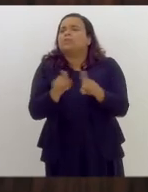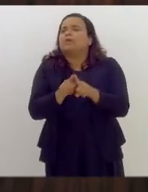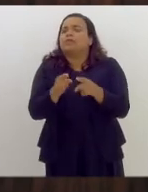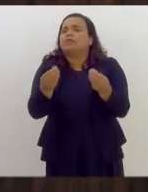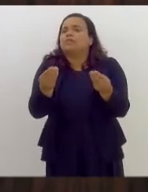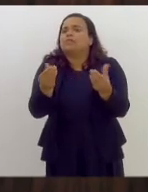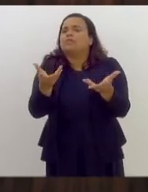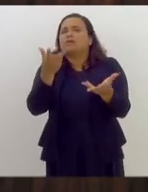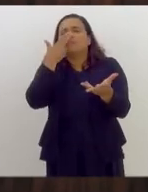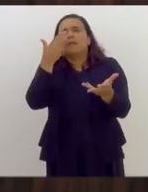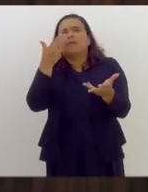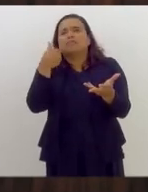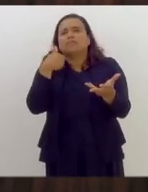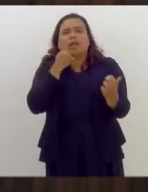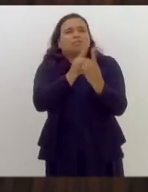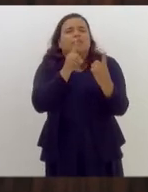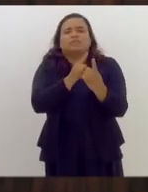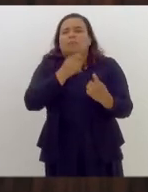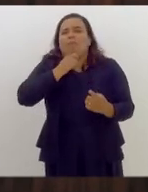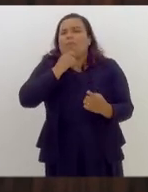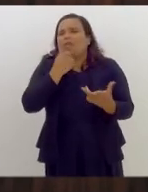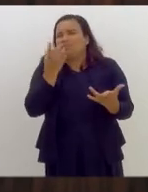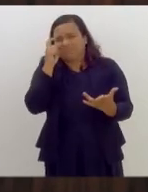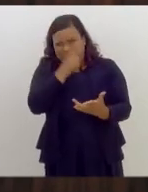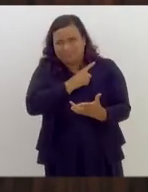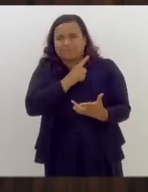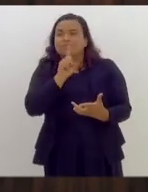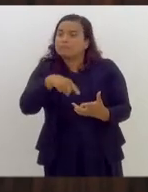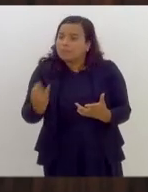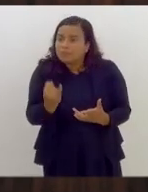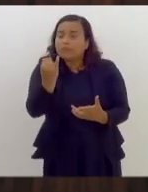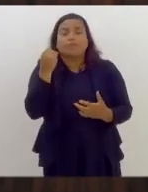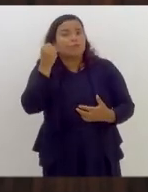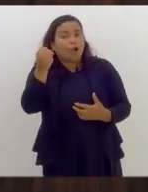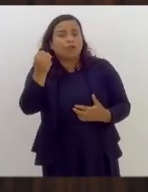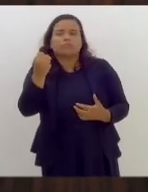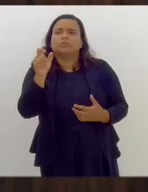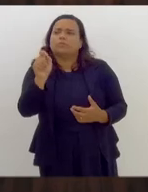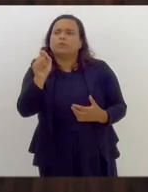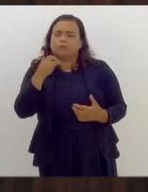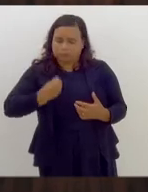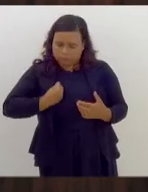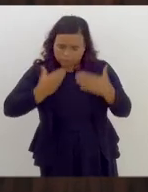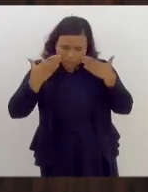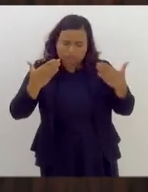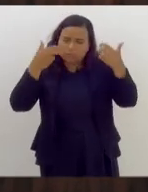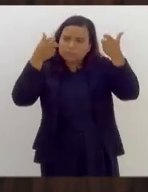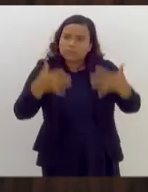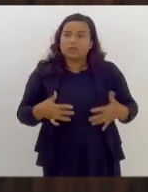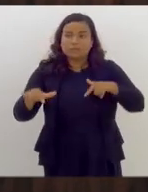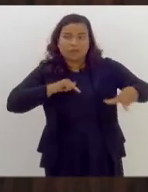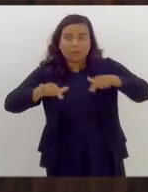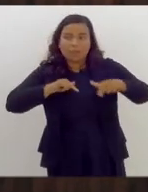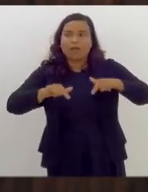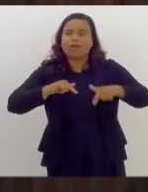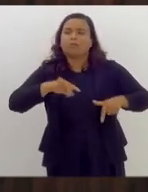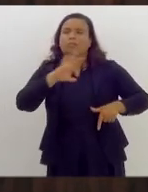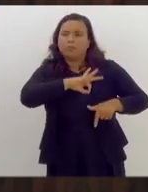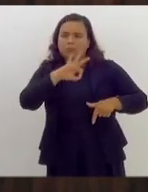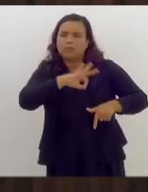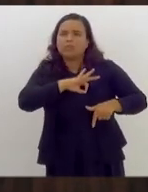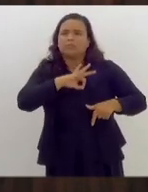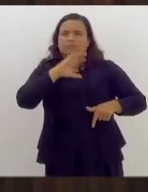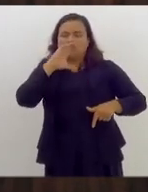ou não deixando de atender. E é muito importante estar aqui frisando o trabalho da Polícia Civil,